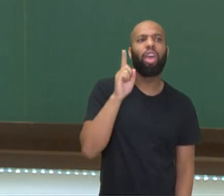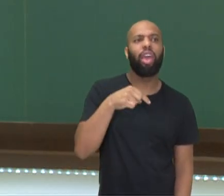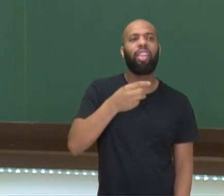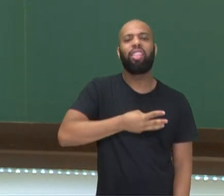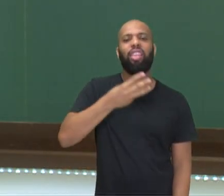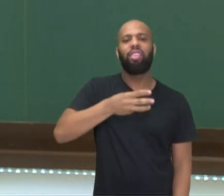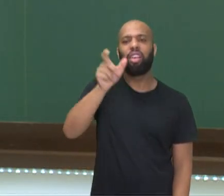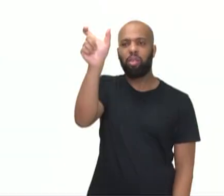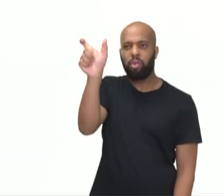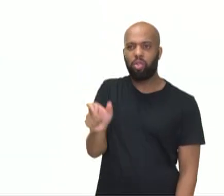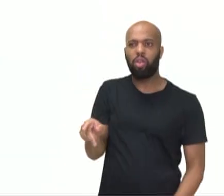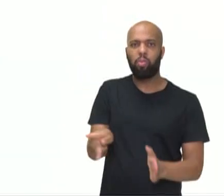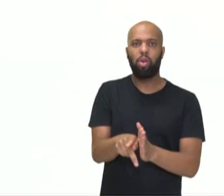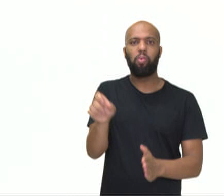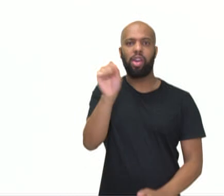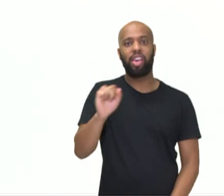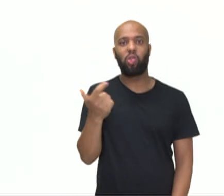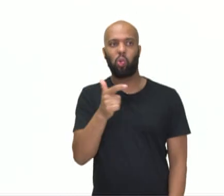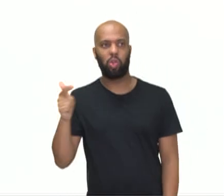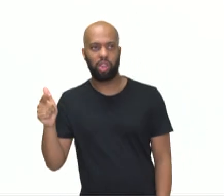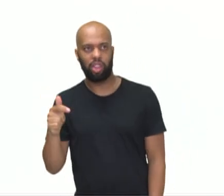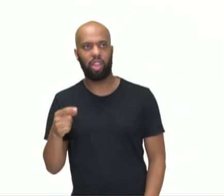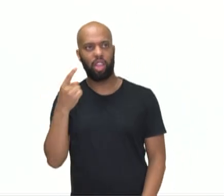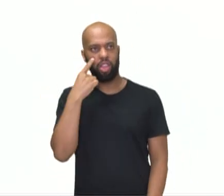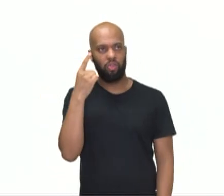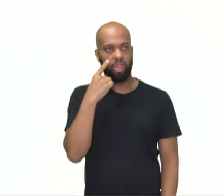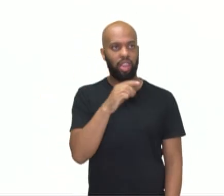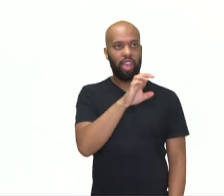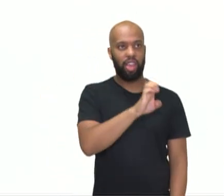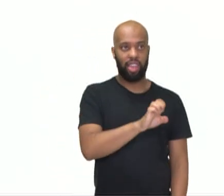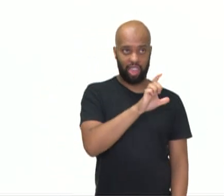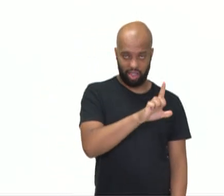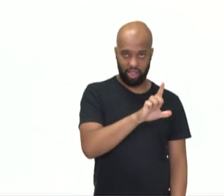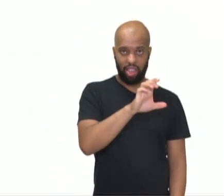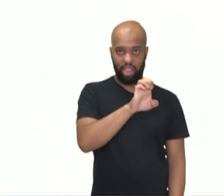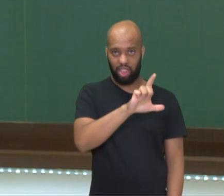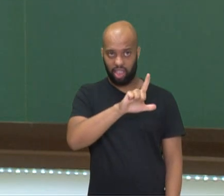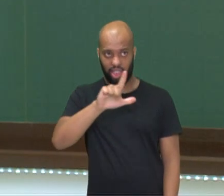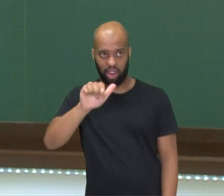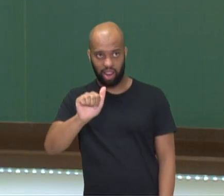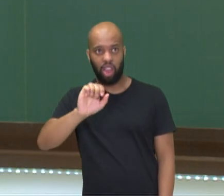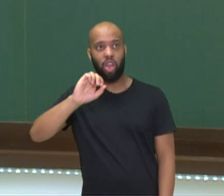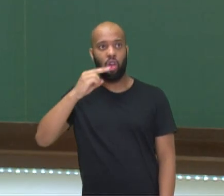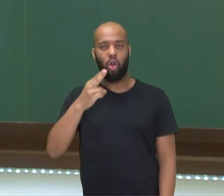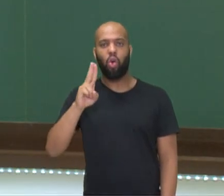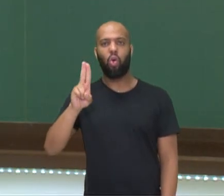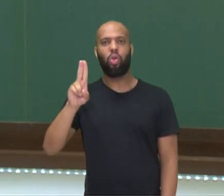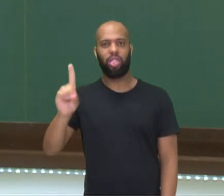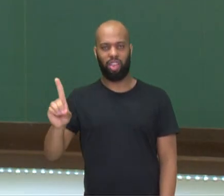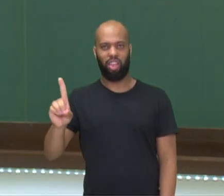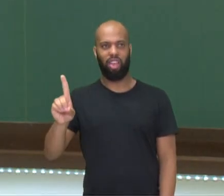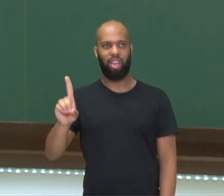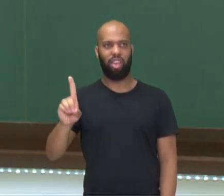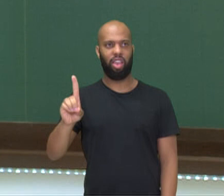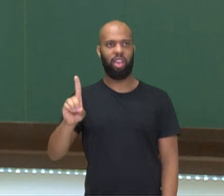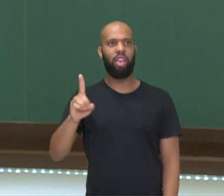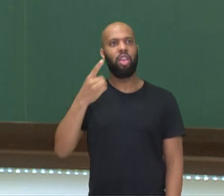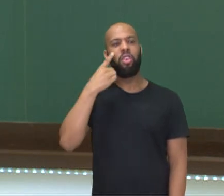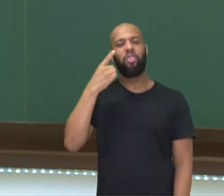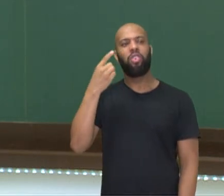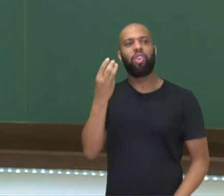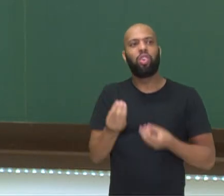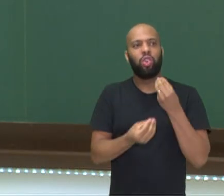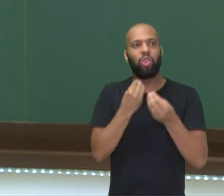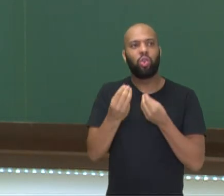singular. Ele, ella ou usted. Veja como que é o no espanhol, seria